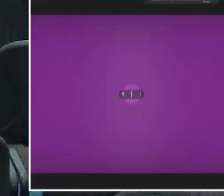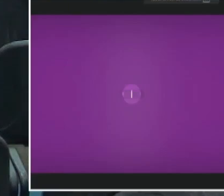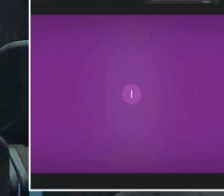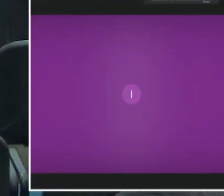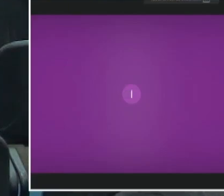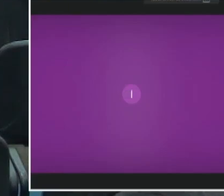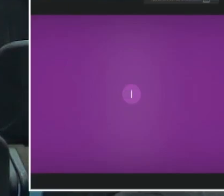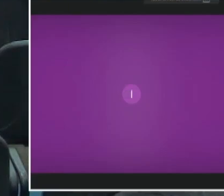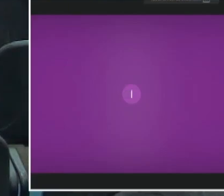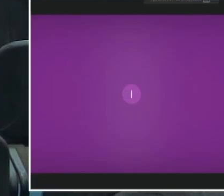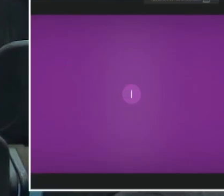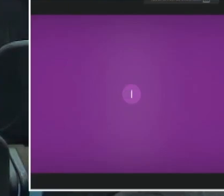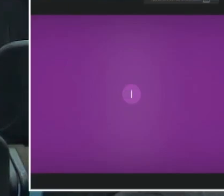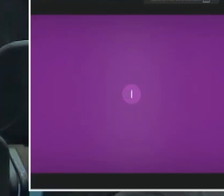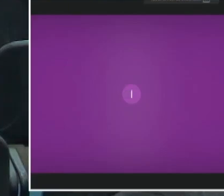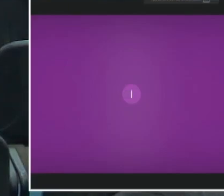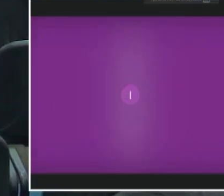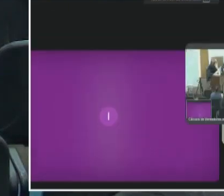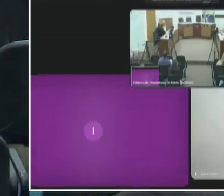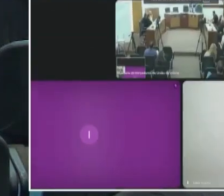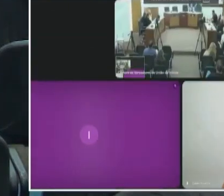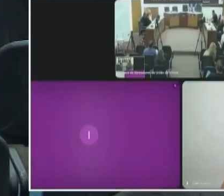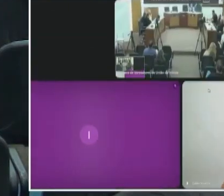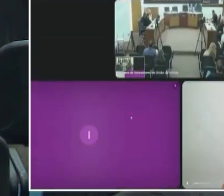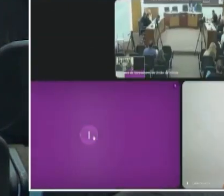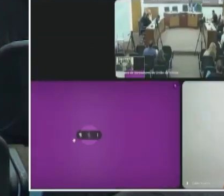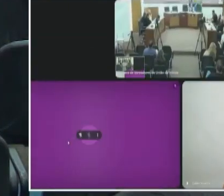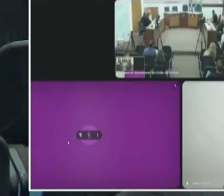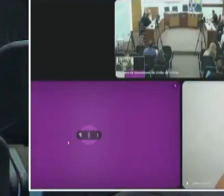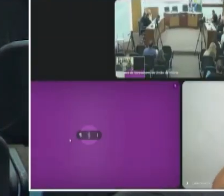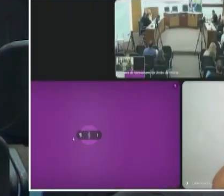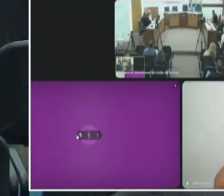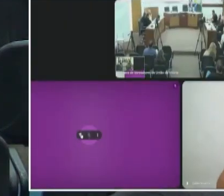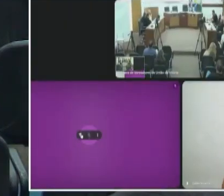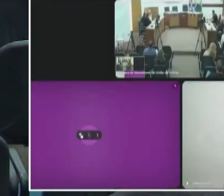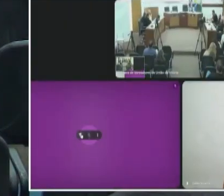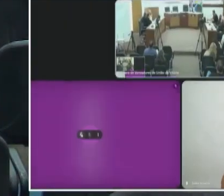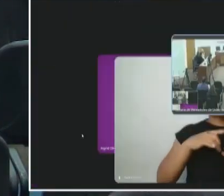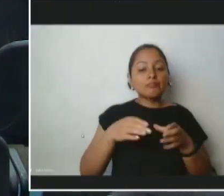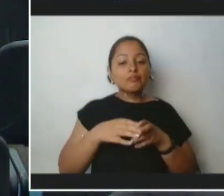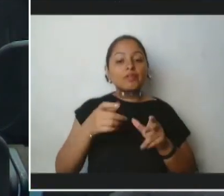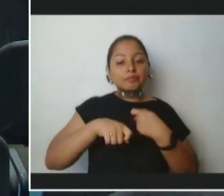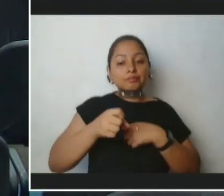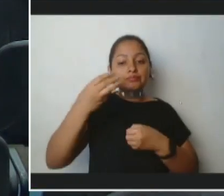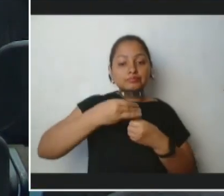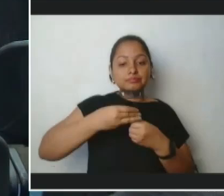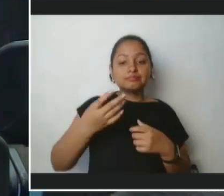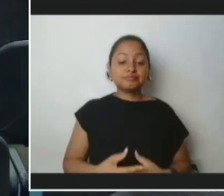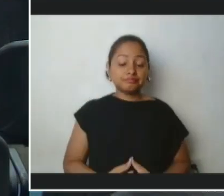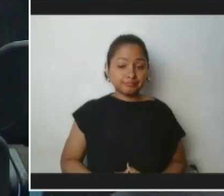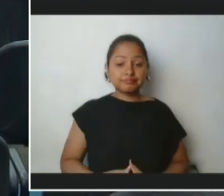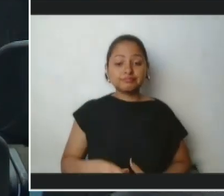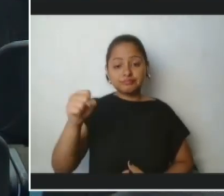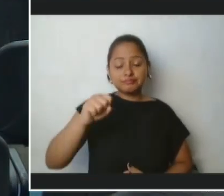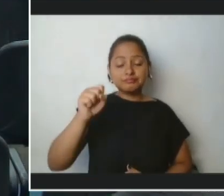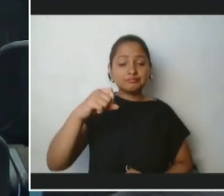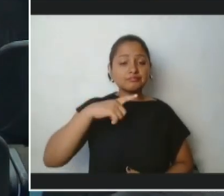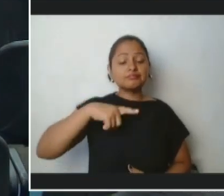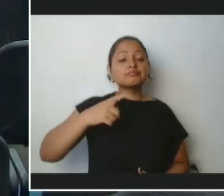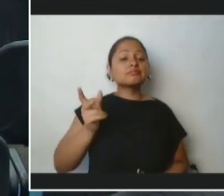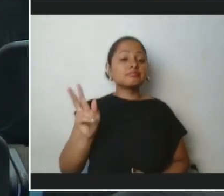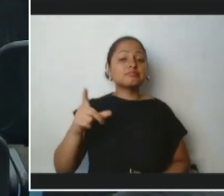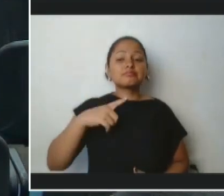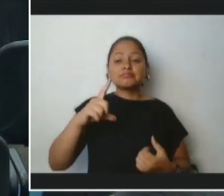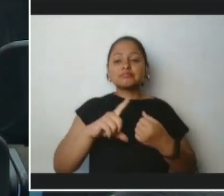porque não há essa suplementação de aporte pelas condições financeiras e econômicas do município. Sim, esse mesmo